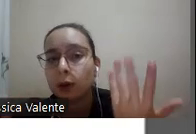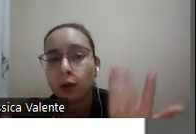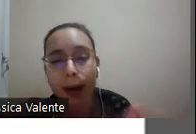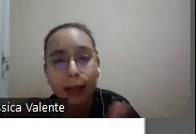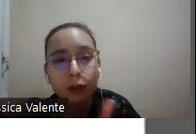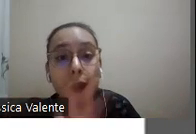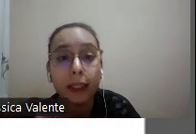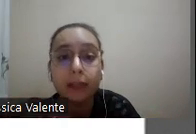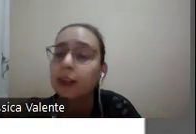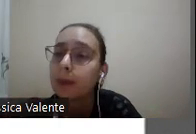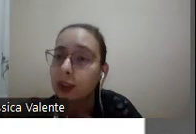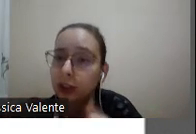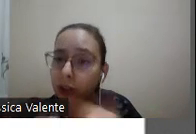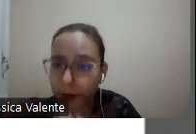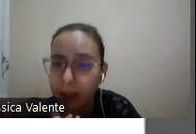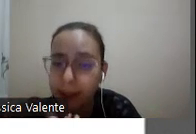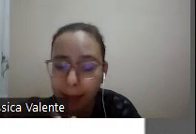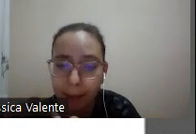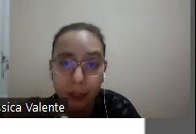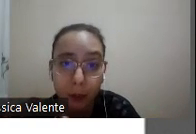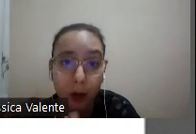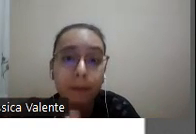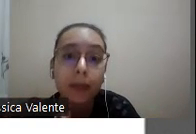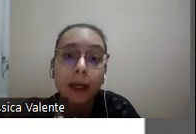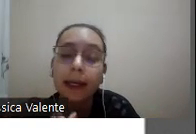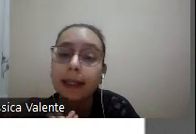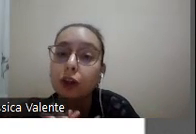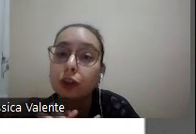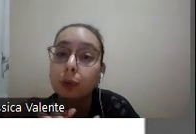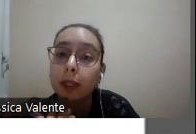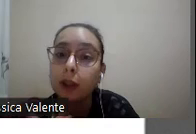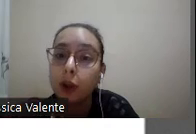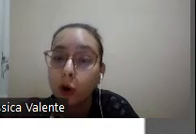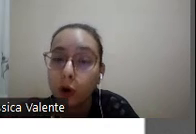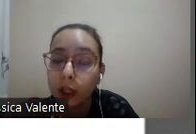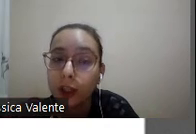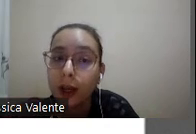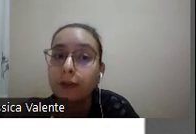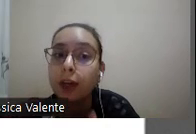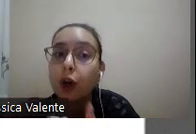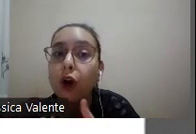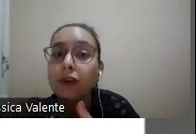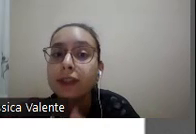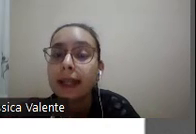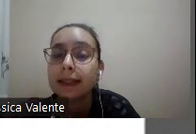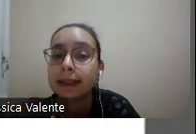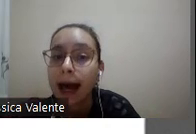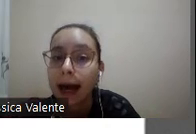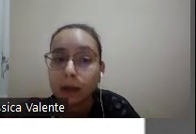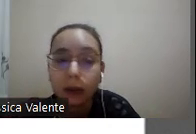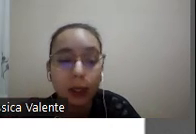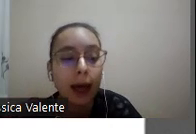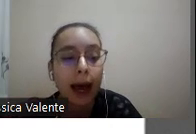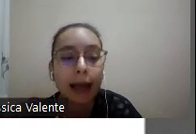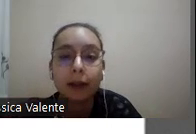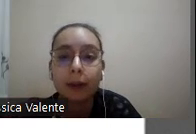ficar preocupados com isso, é só para a gente conversar mesmo. Ó. Em 2002, foi